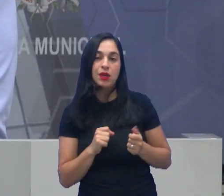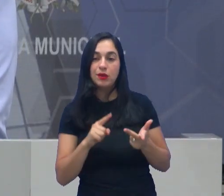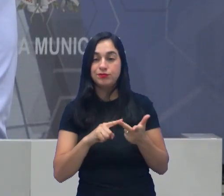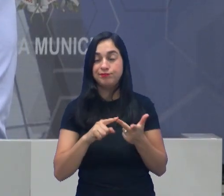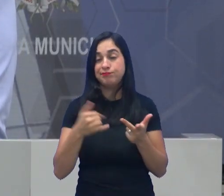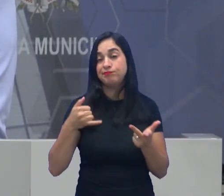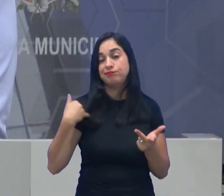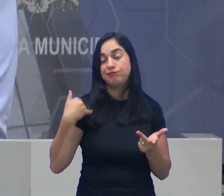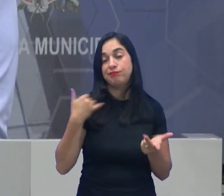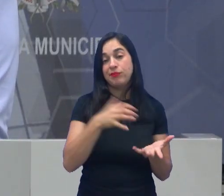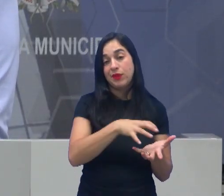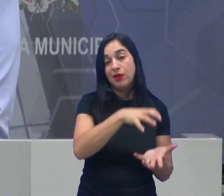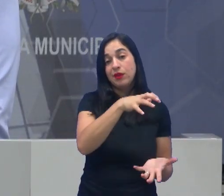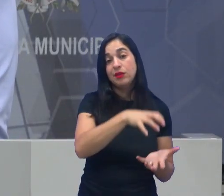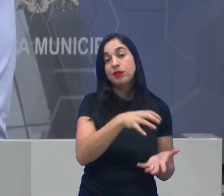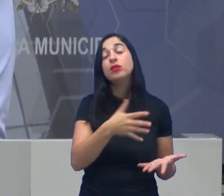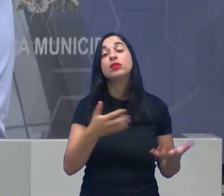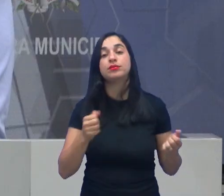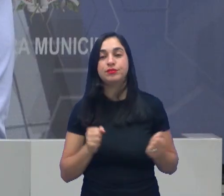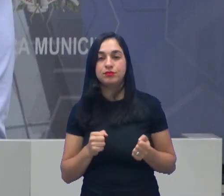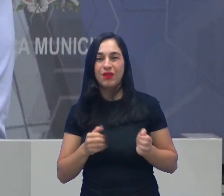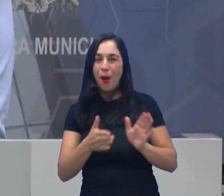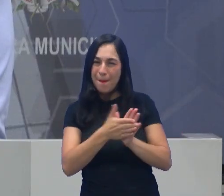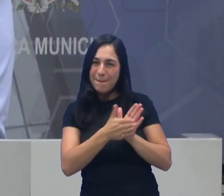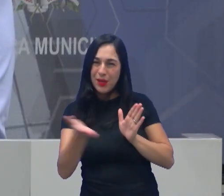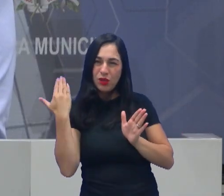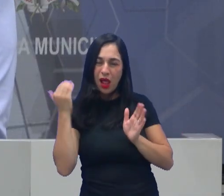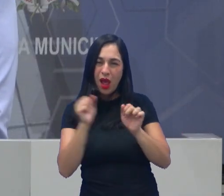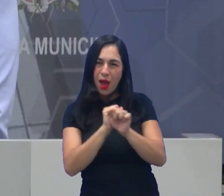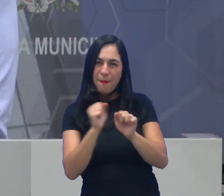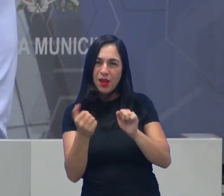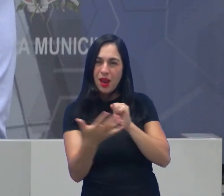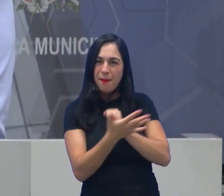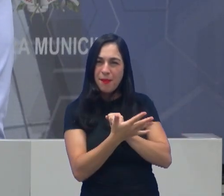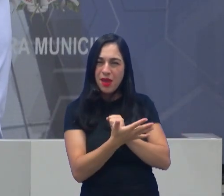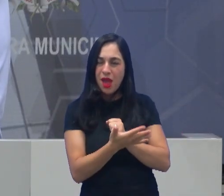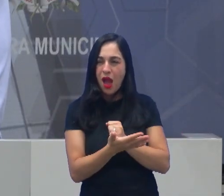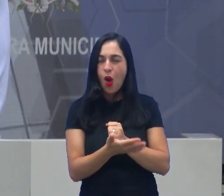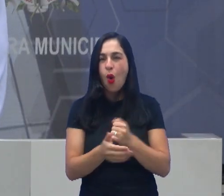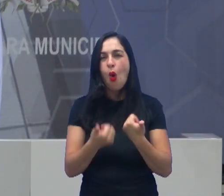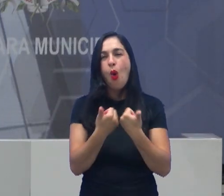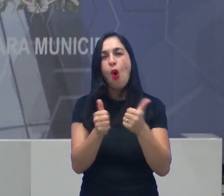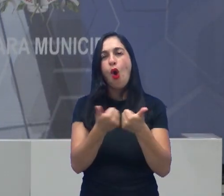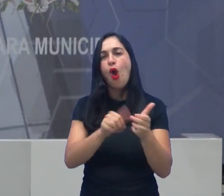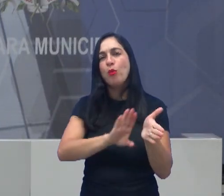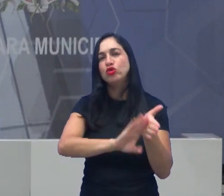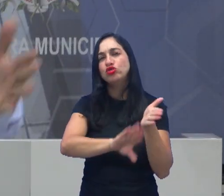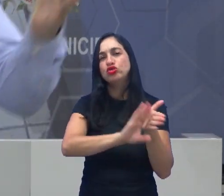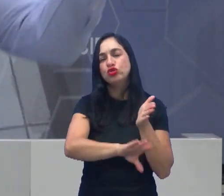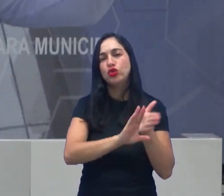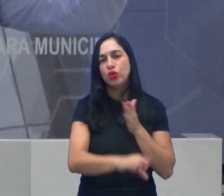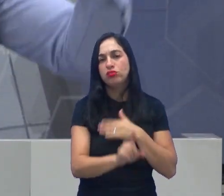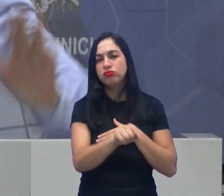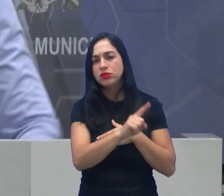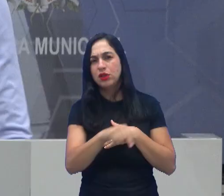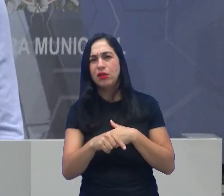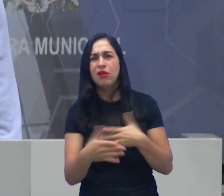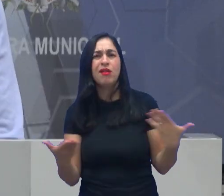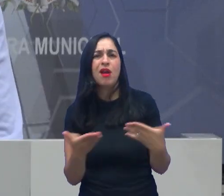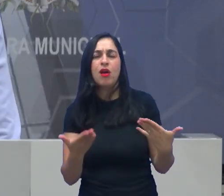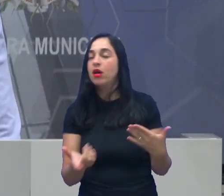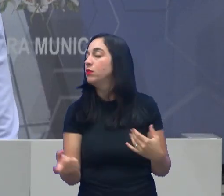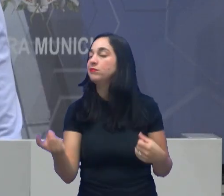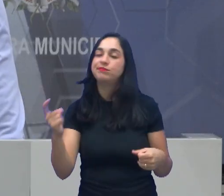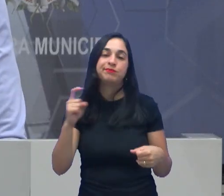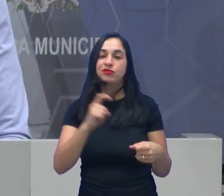na pandemia, e até hoje esses horários não voltaram. Então, vamos ser sinceros, demagogia por parte